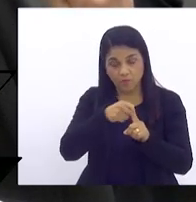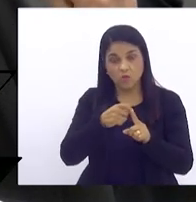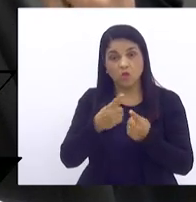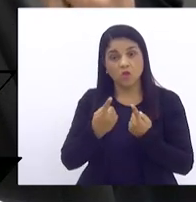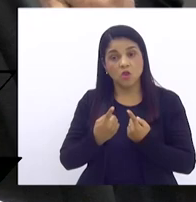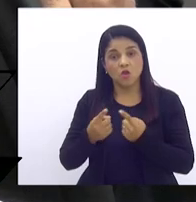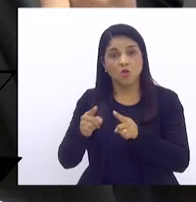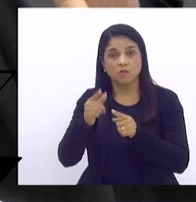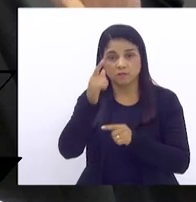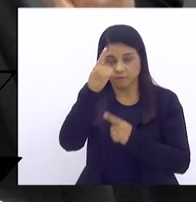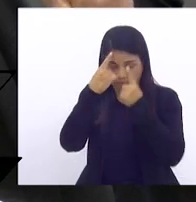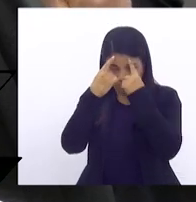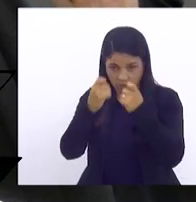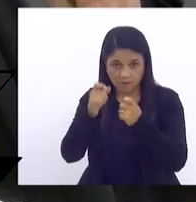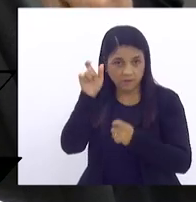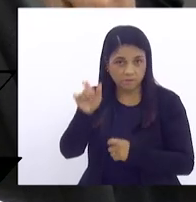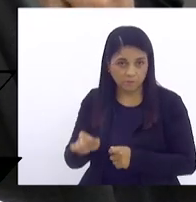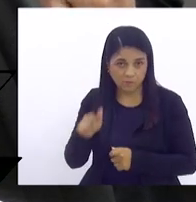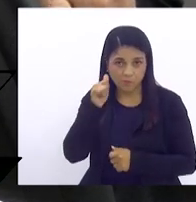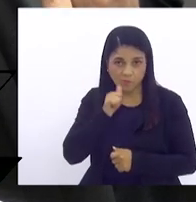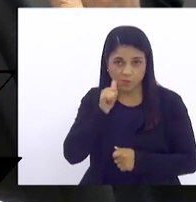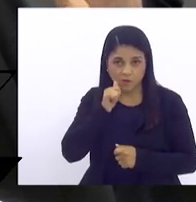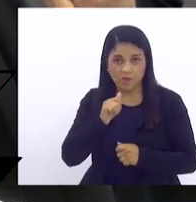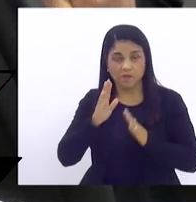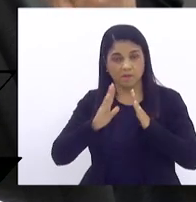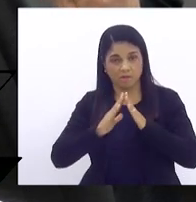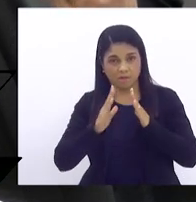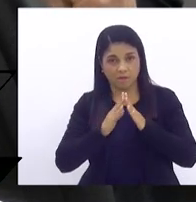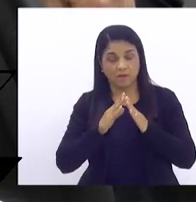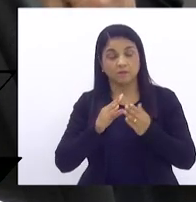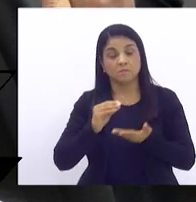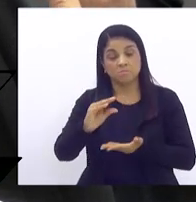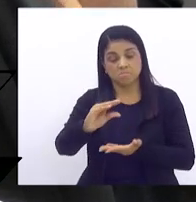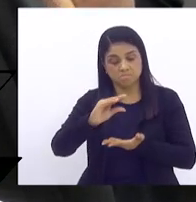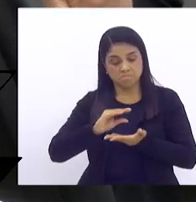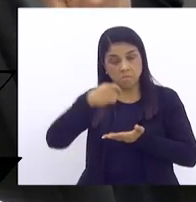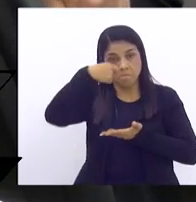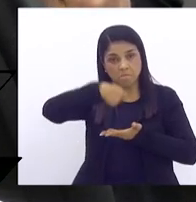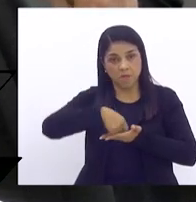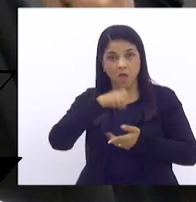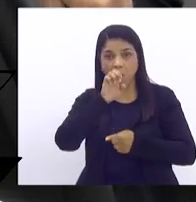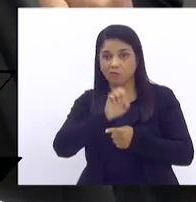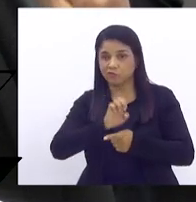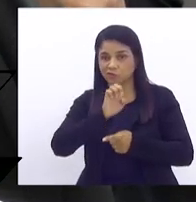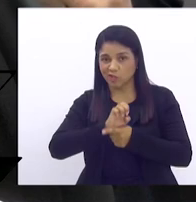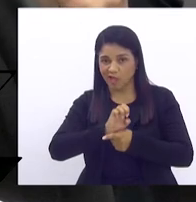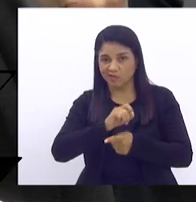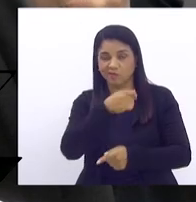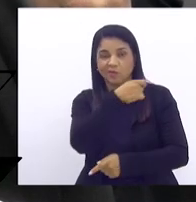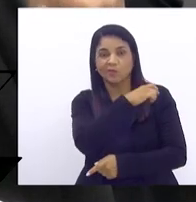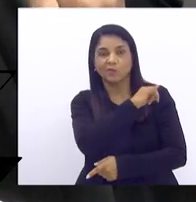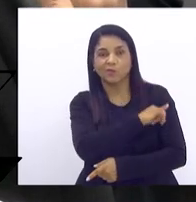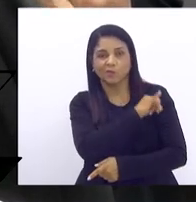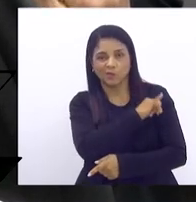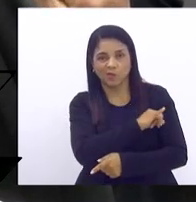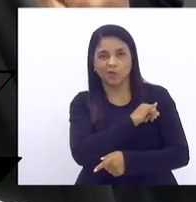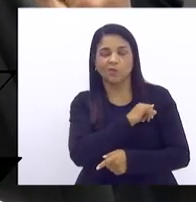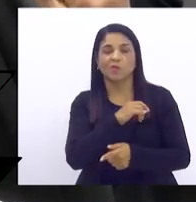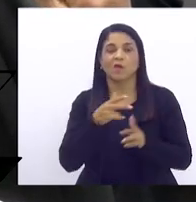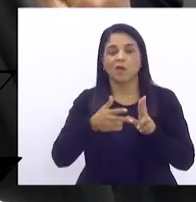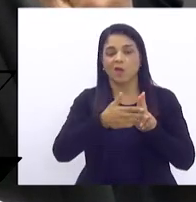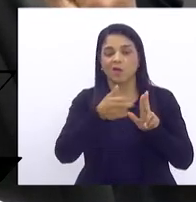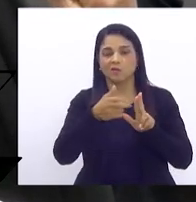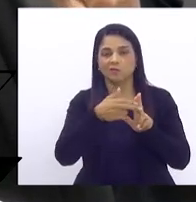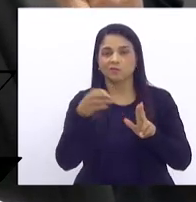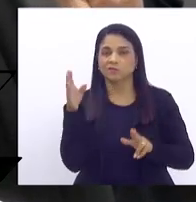violência doméstica ou familiar contra a mulher em ressarcimento ao Estado do Rio de Janeiro pela utilização dos serviços públicos de emergência acionados